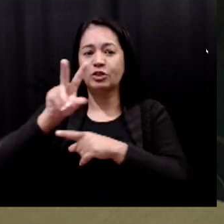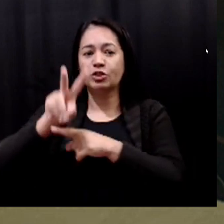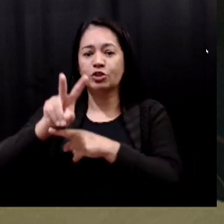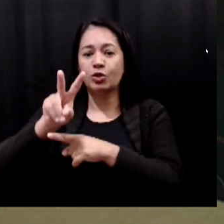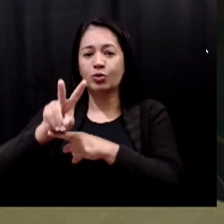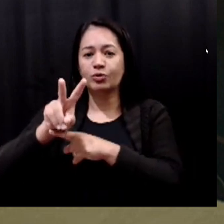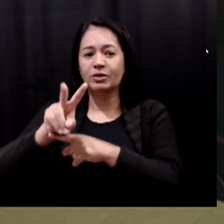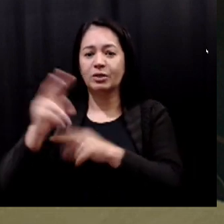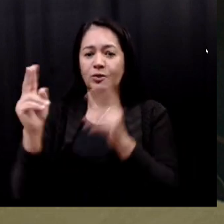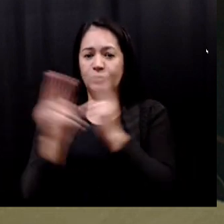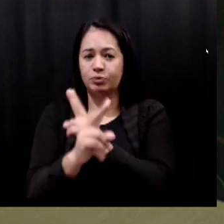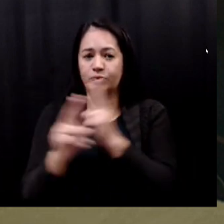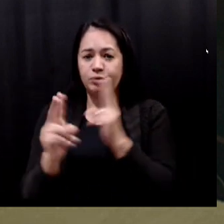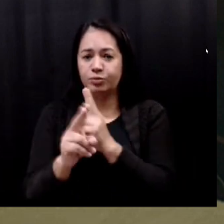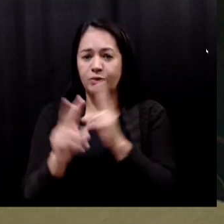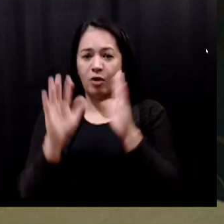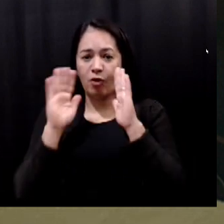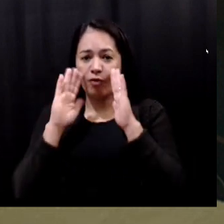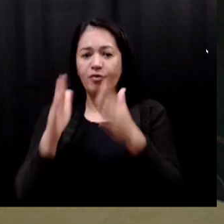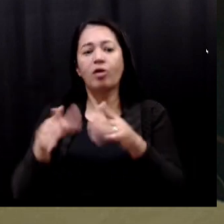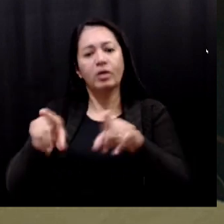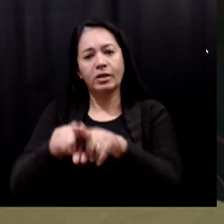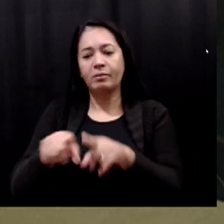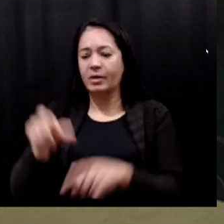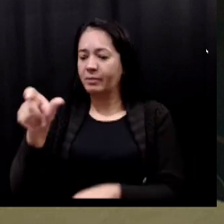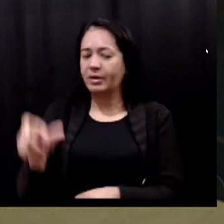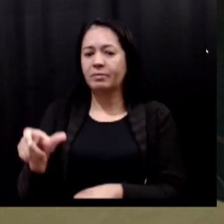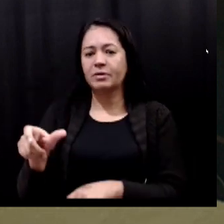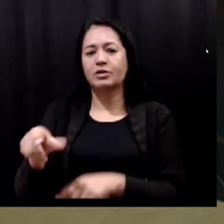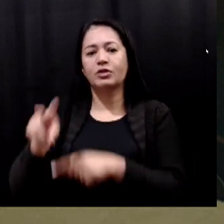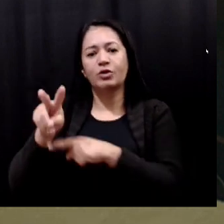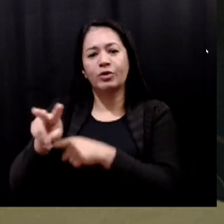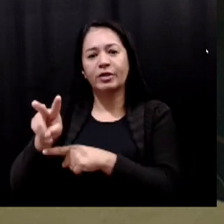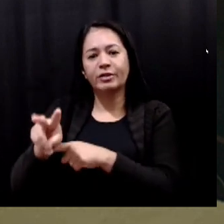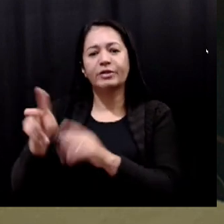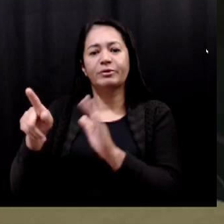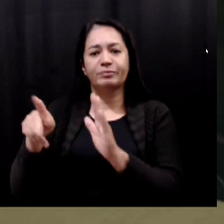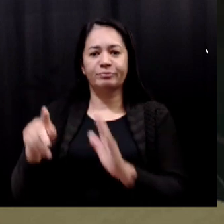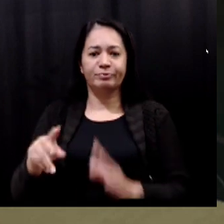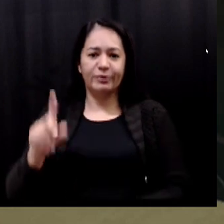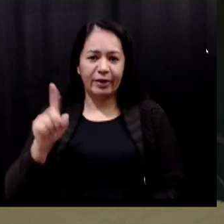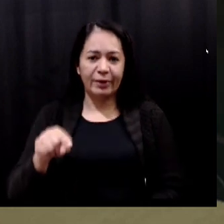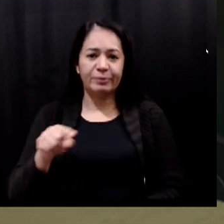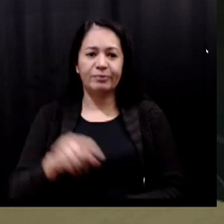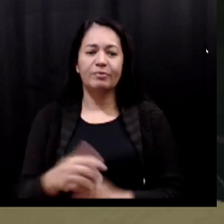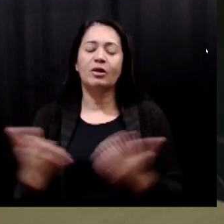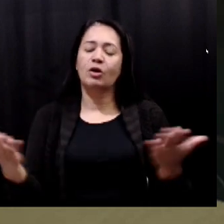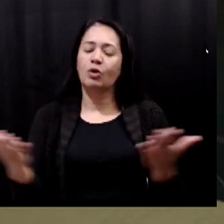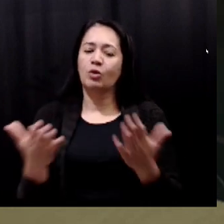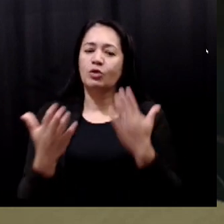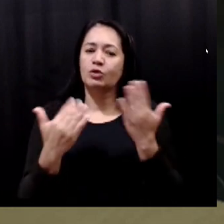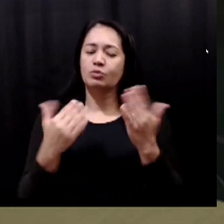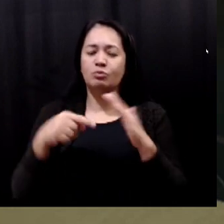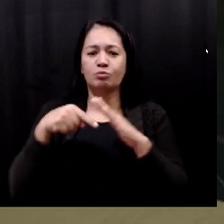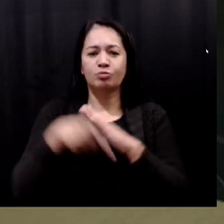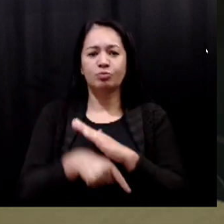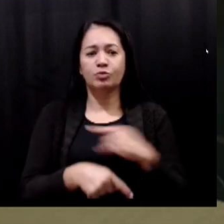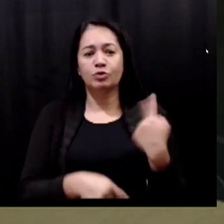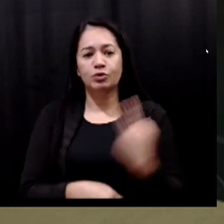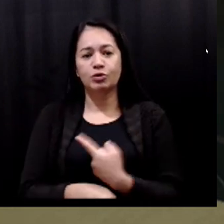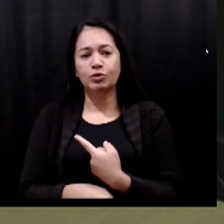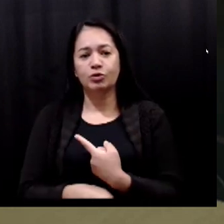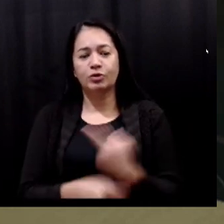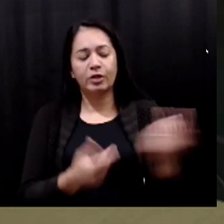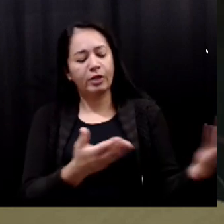de olhar também para quem cuida. E para esse papo necessário, profundo, a gente convida